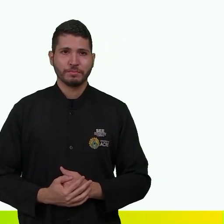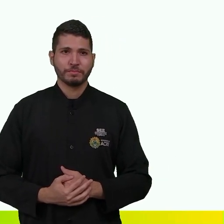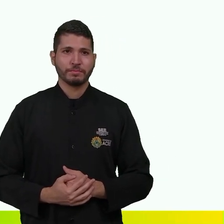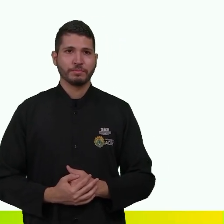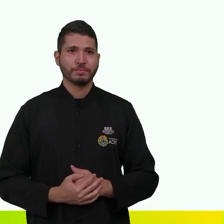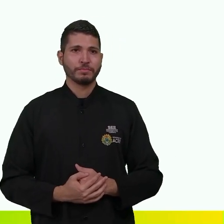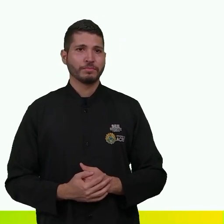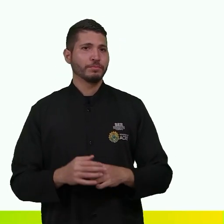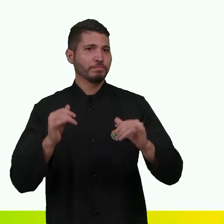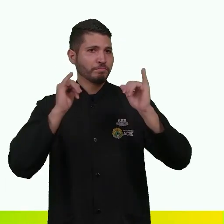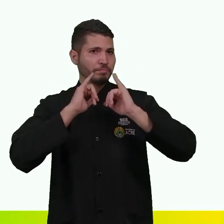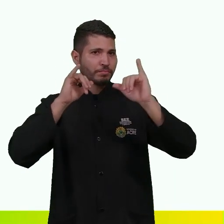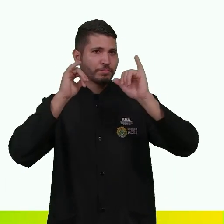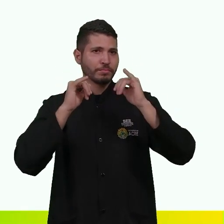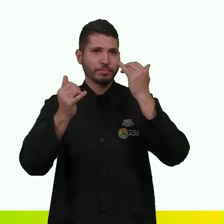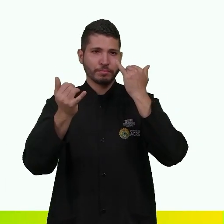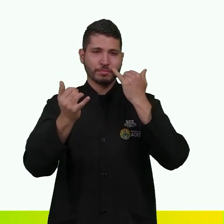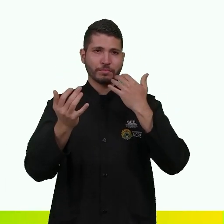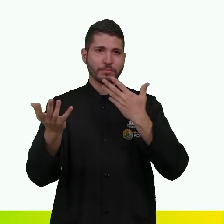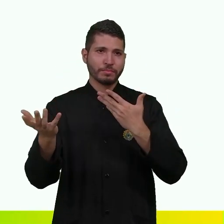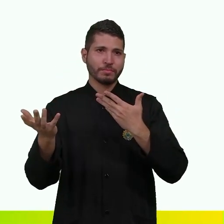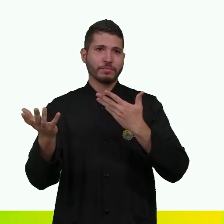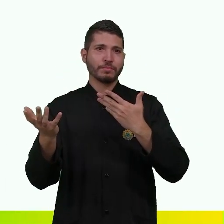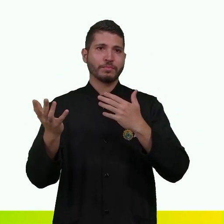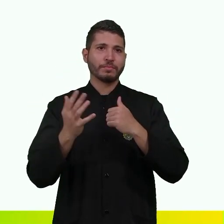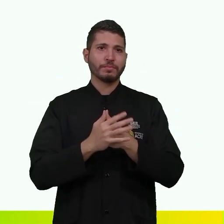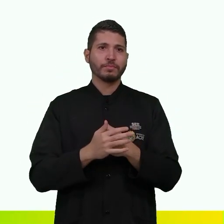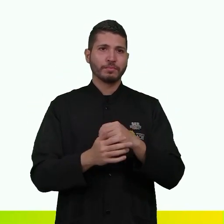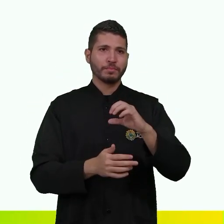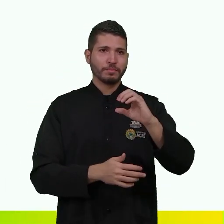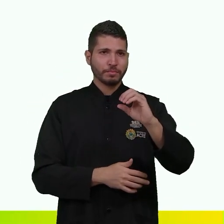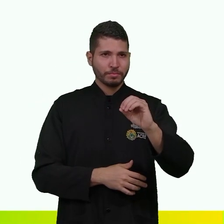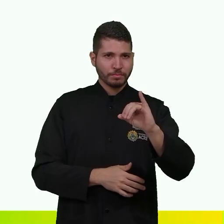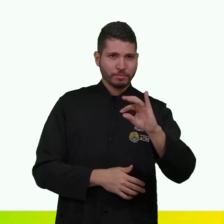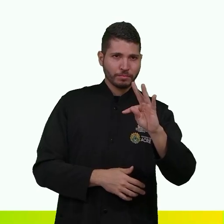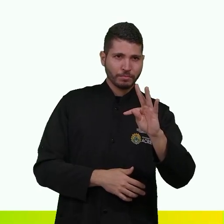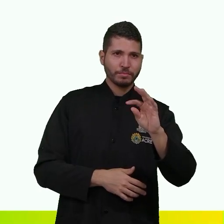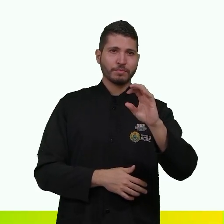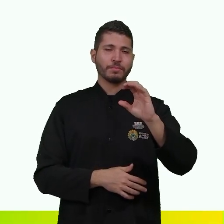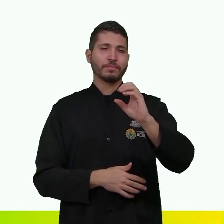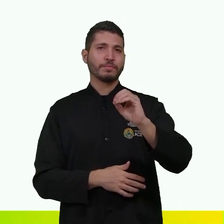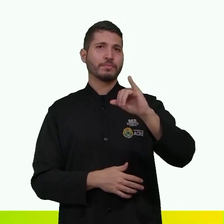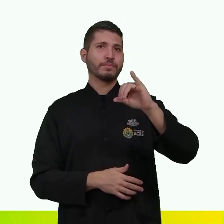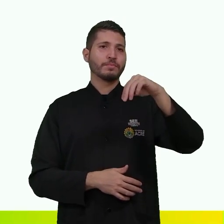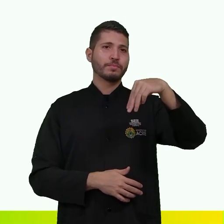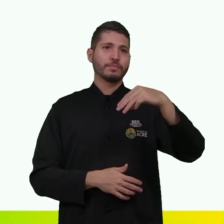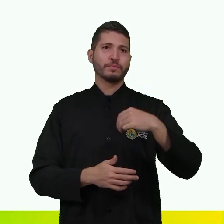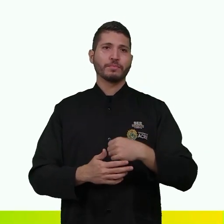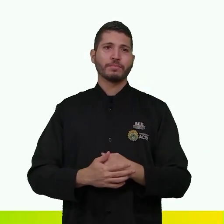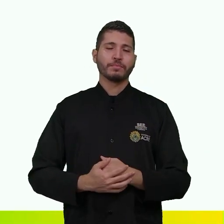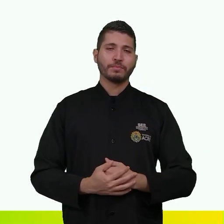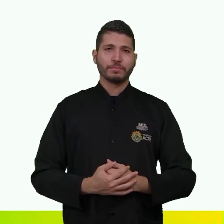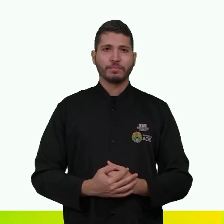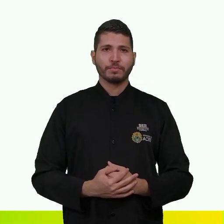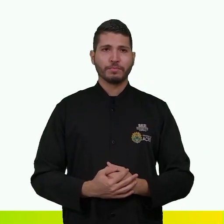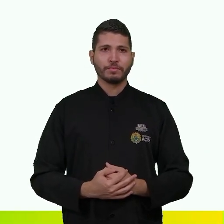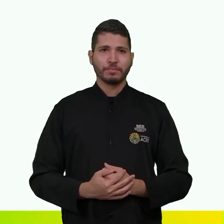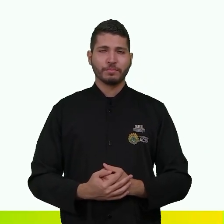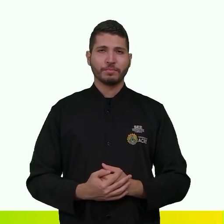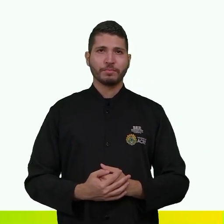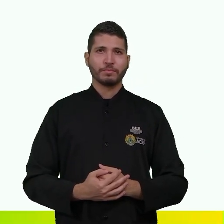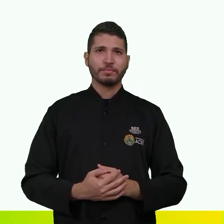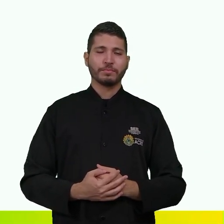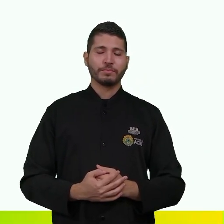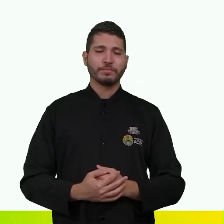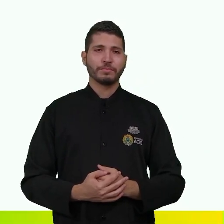esses dados aí frequentemente. Cerca de 28 milhões de pessoas no mundo, segundo esses órgãos e essas